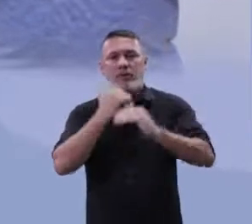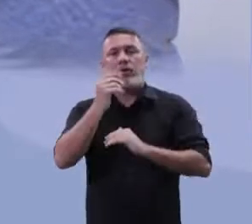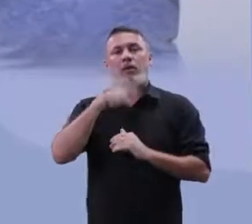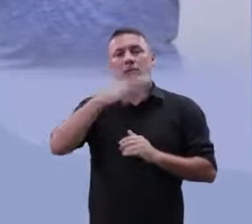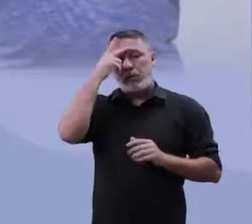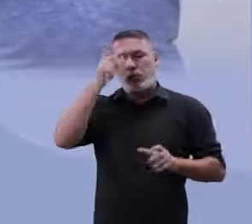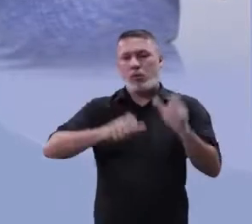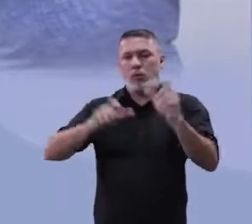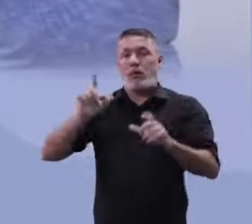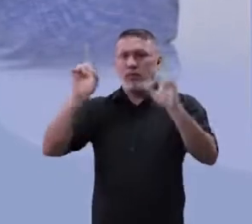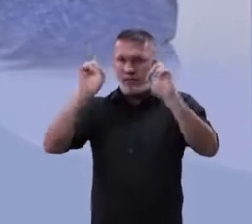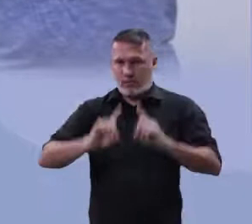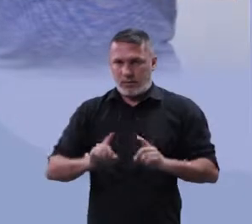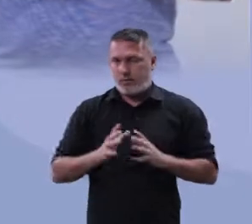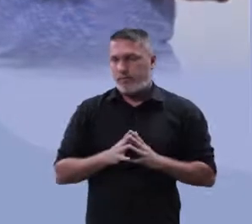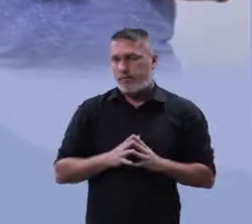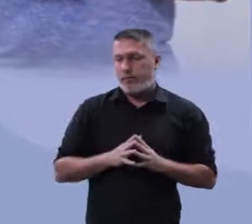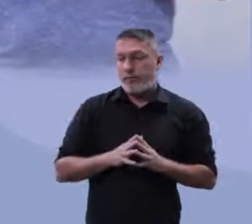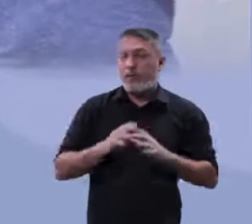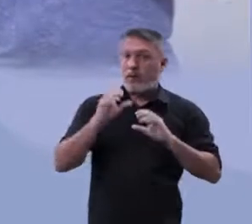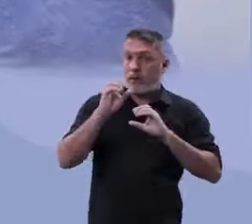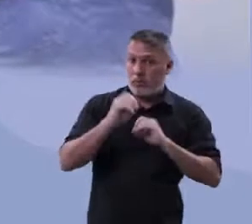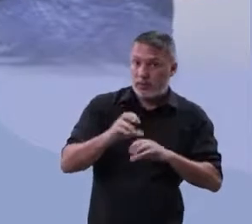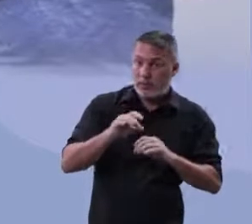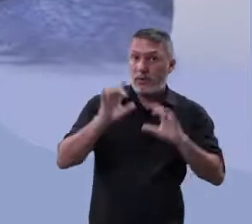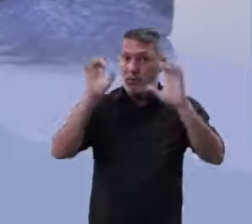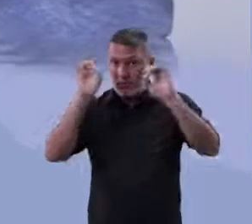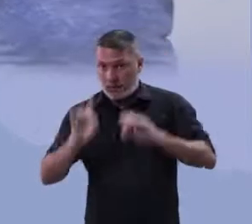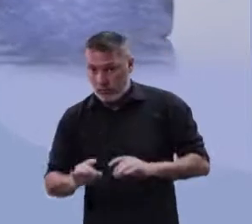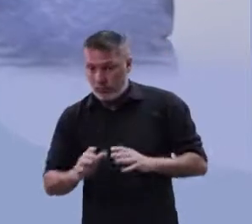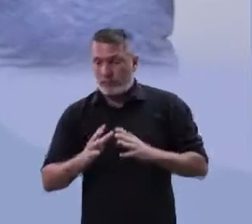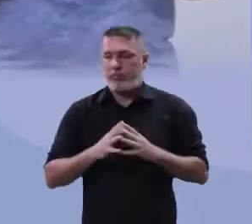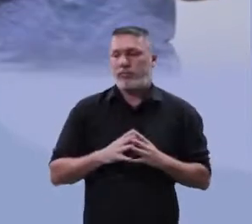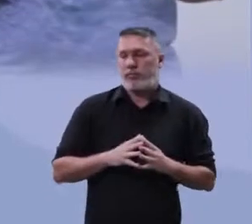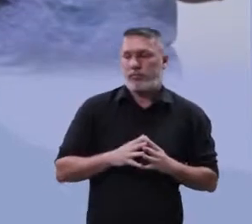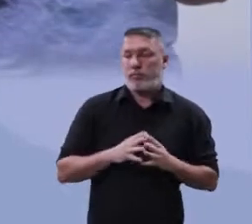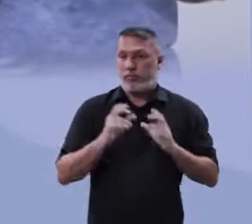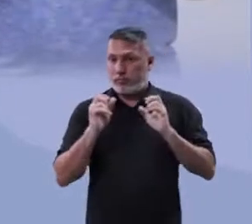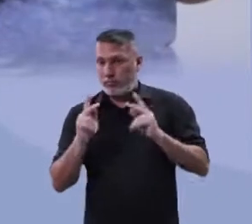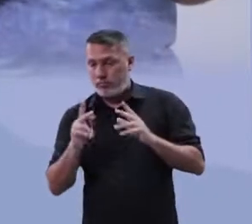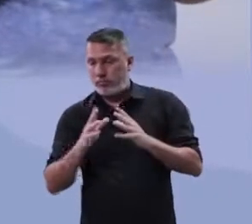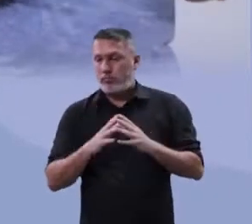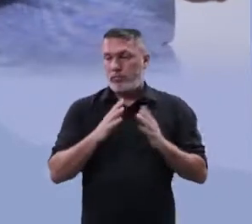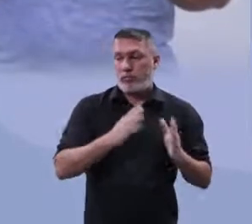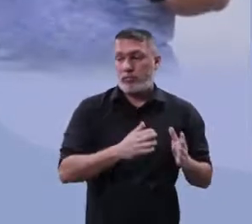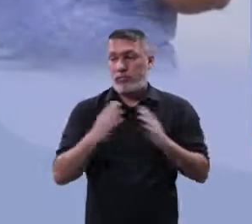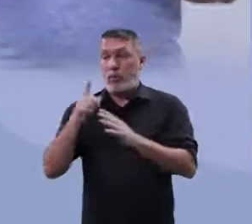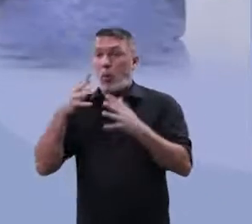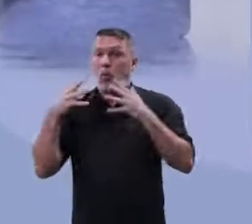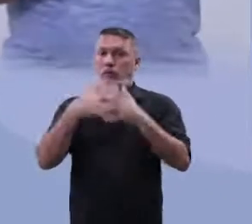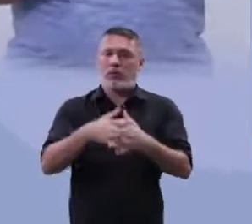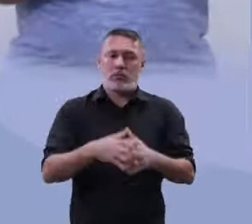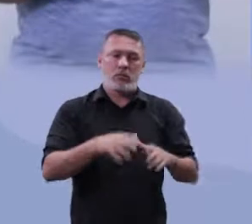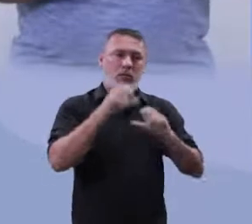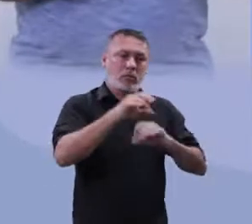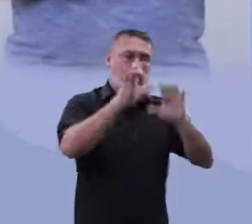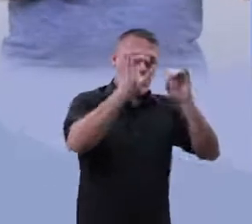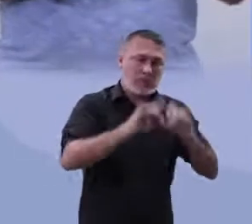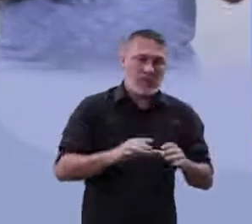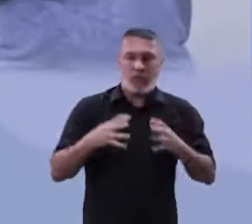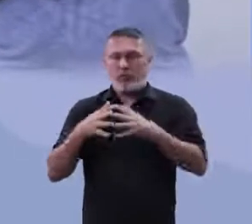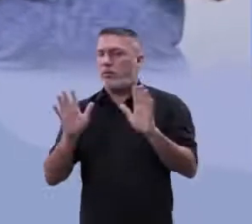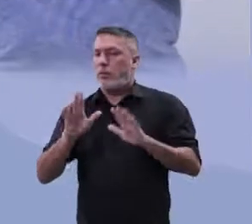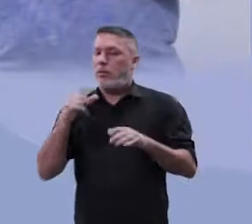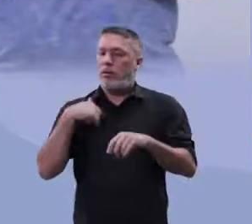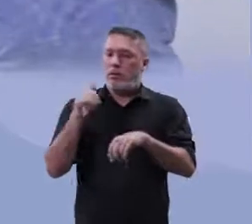desenvolvimento, né, de pessoas com deficiência. Educação especial. Beleza? Porque às vezes a gente vai confundir isso aí.